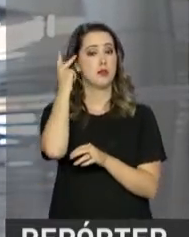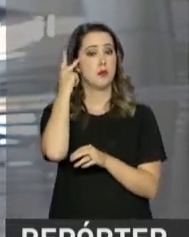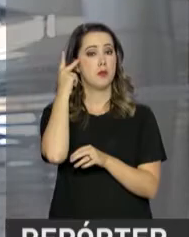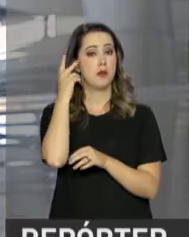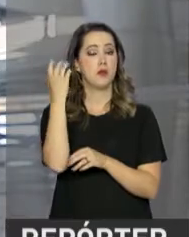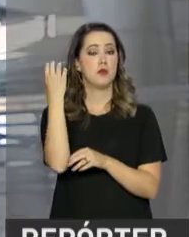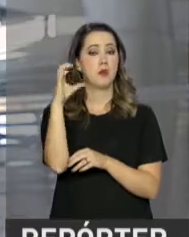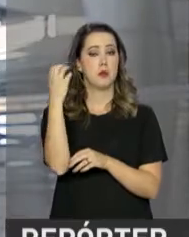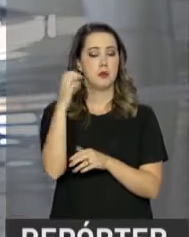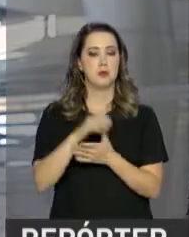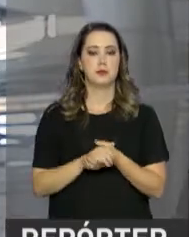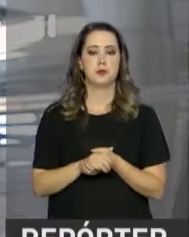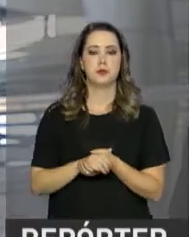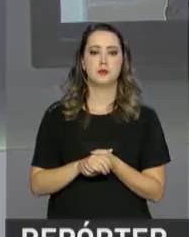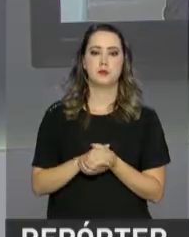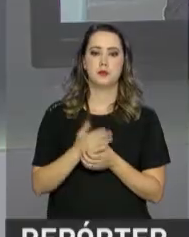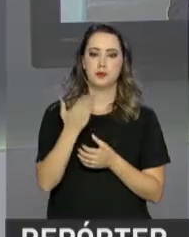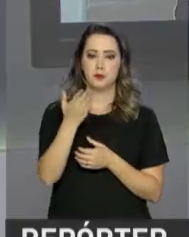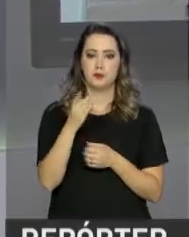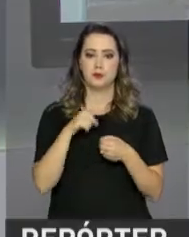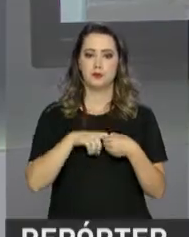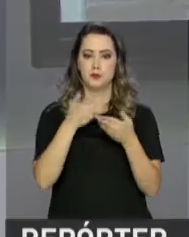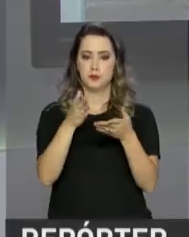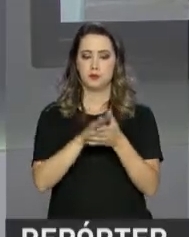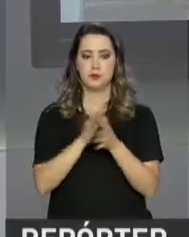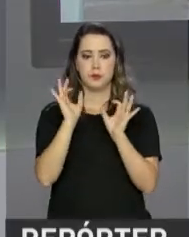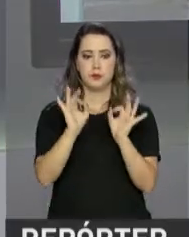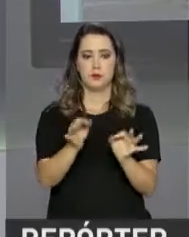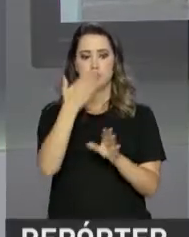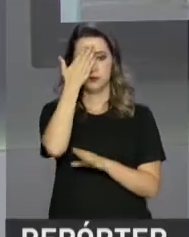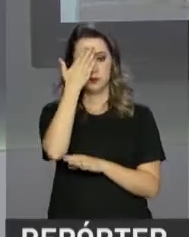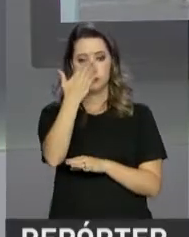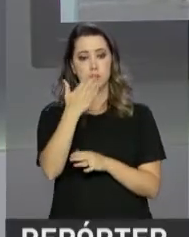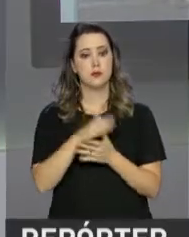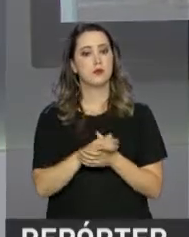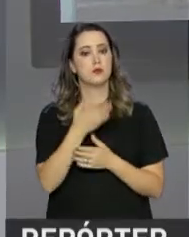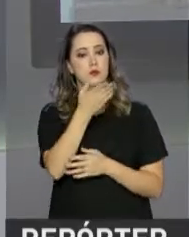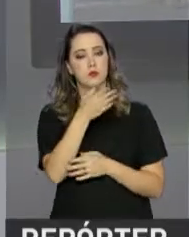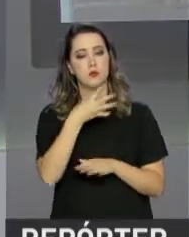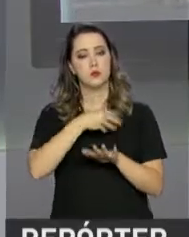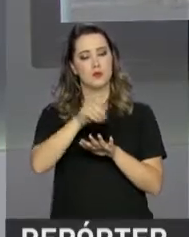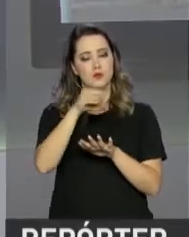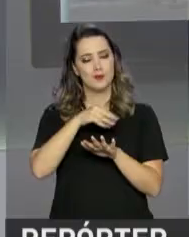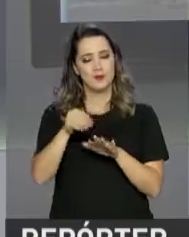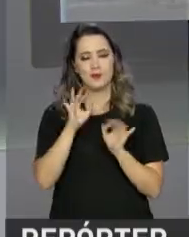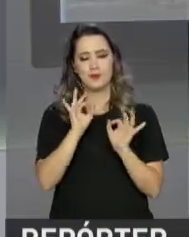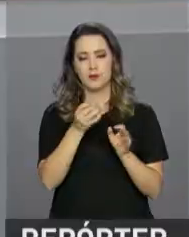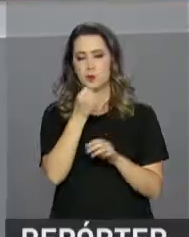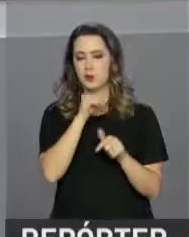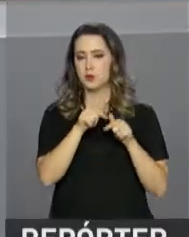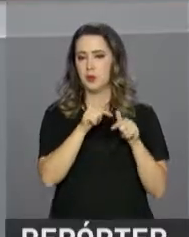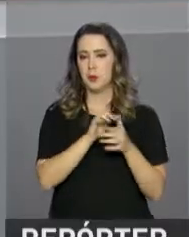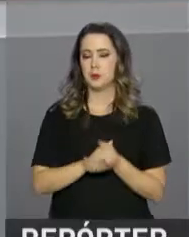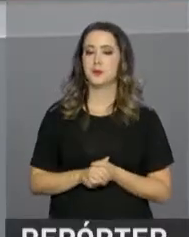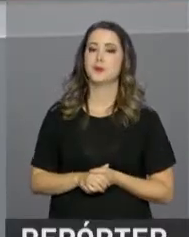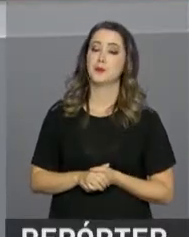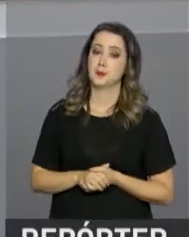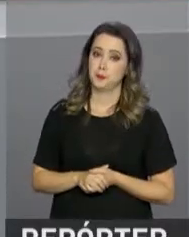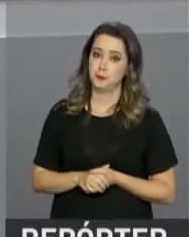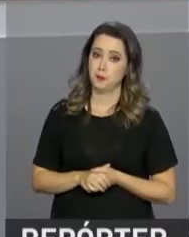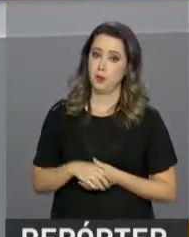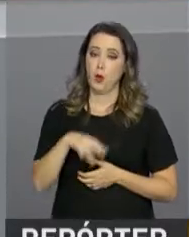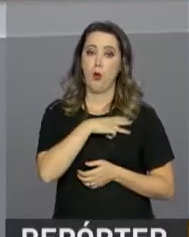de cuiabá roberto com você está bem muito obrigado joão pedro pelas informações bom trabalho aí pra você o